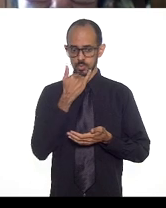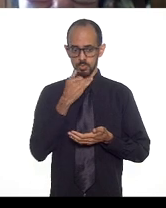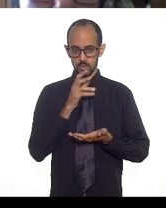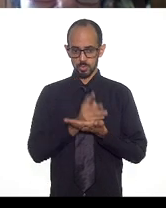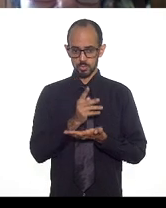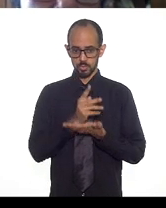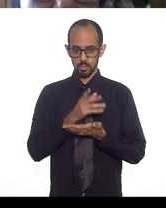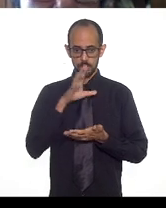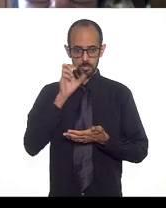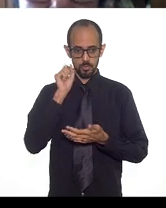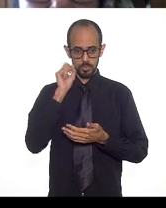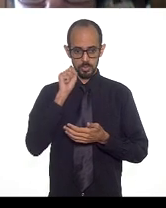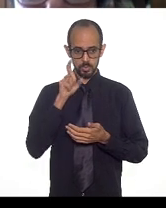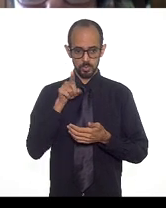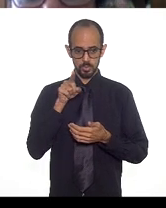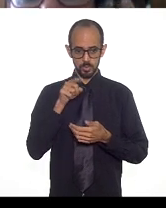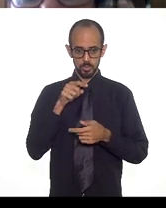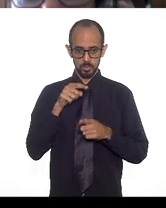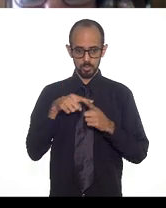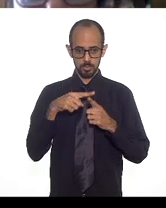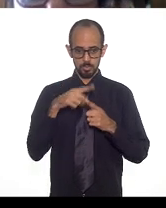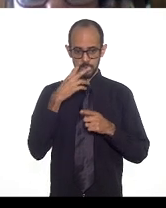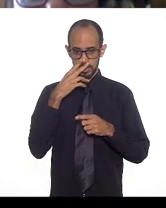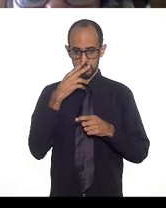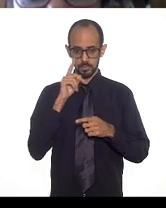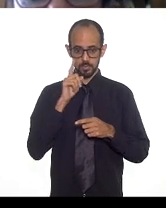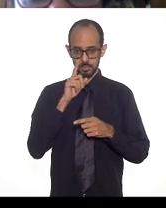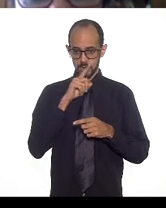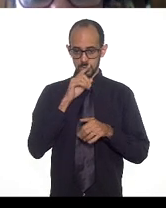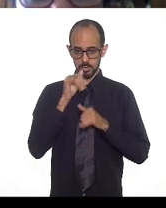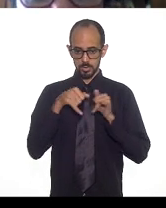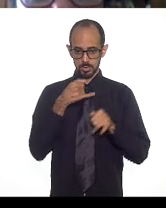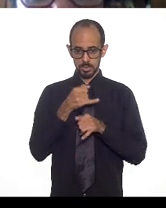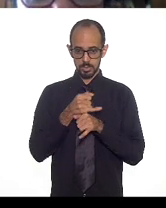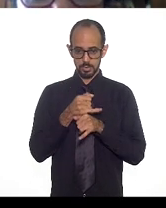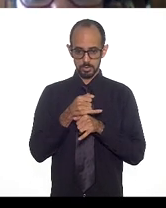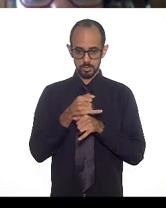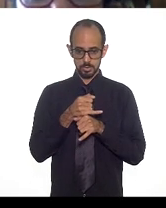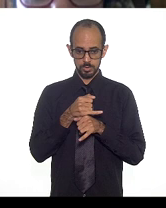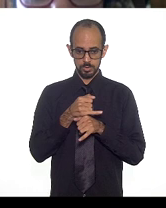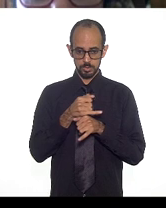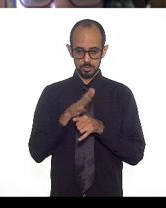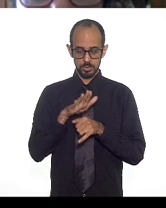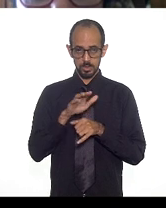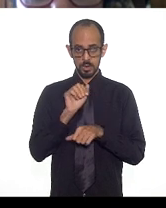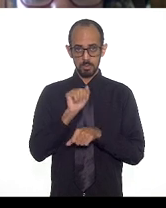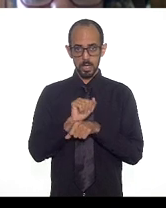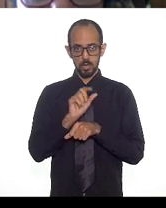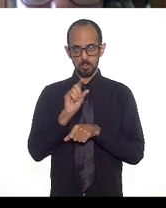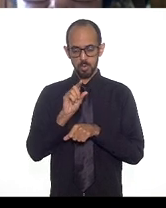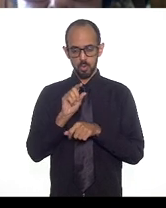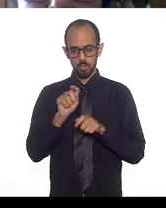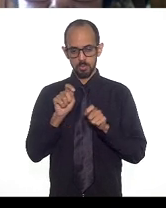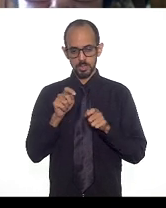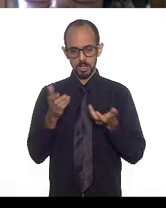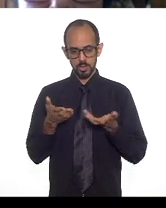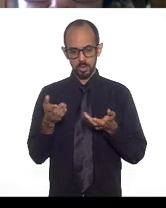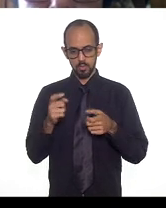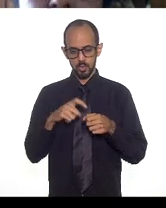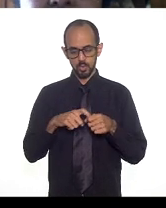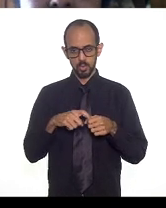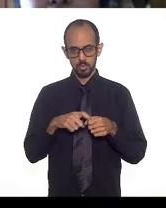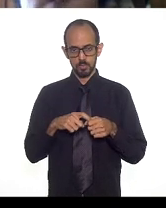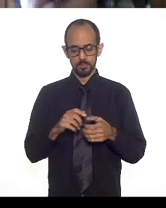Que eu recebi uma mensagem aqui de internet instável. Pois é, teve uma pequena interrupção, assim, mas agora voltou, pode